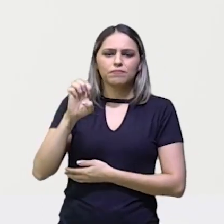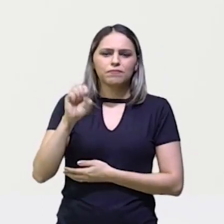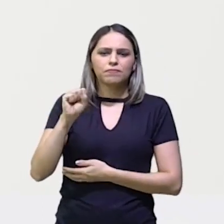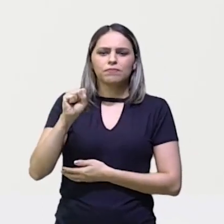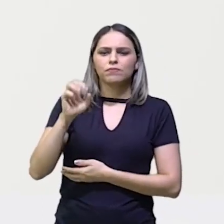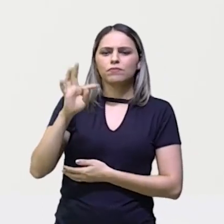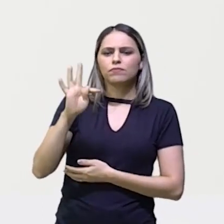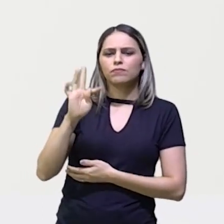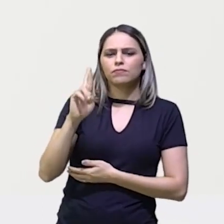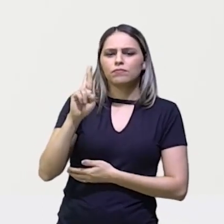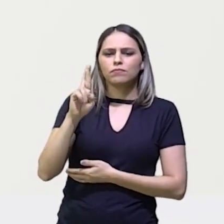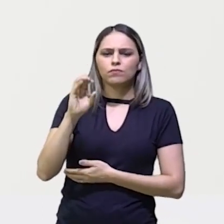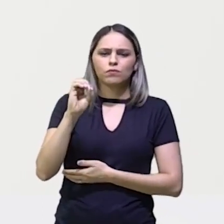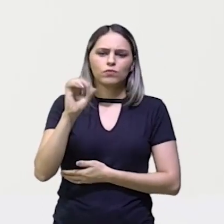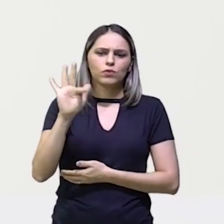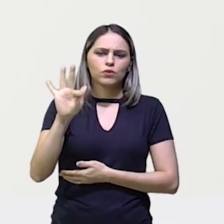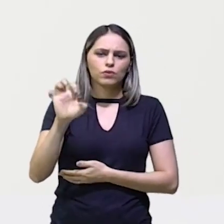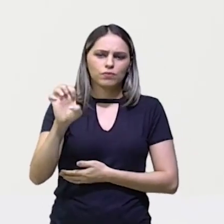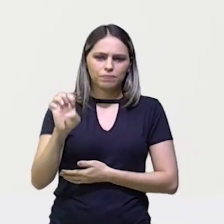Estrofe, certo?